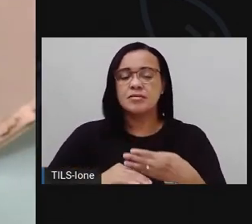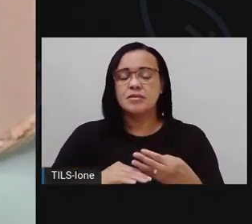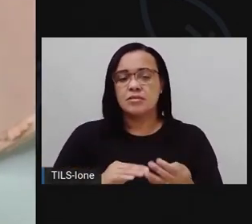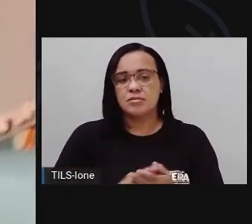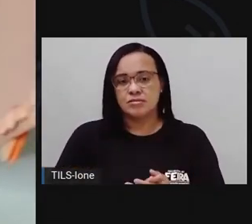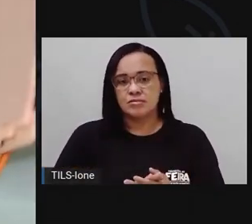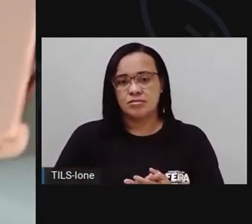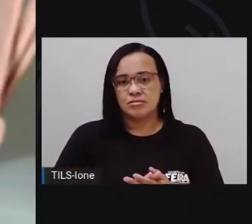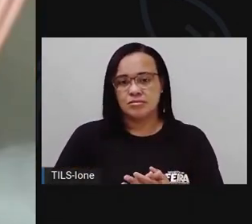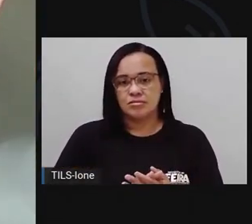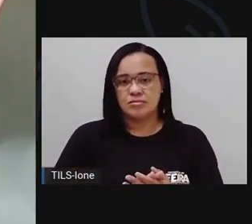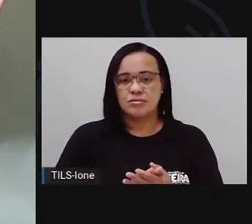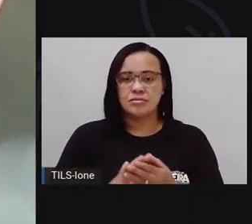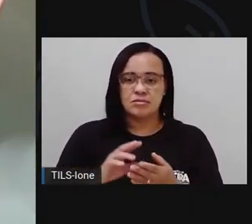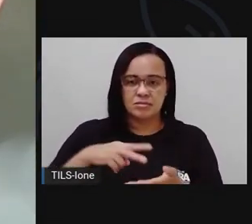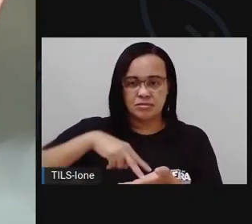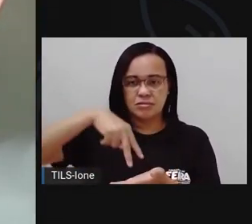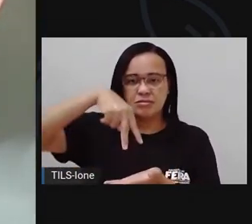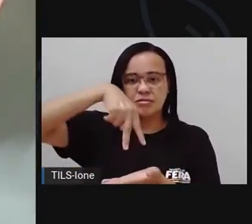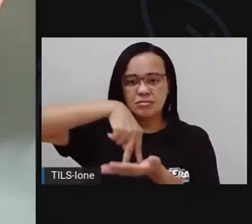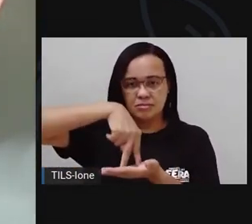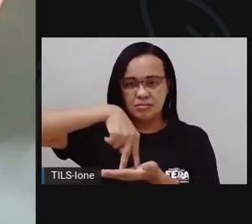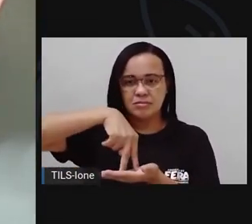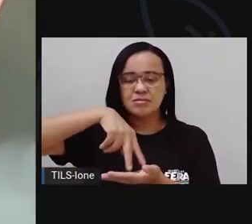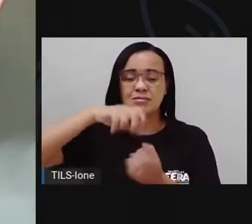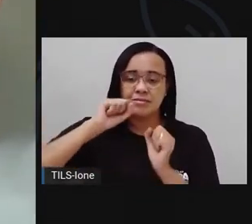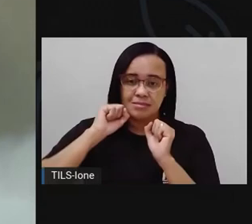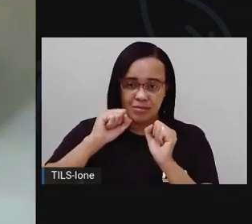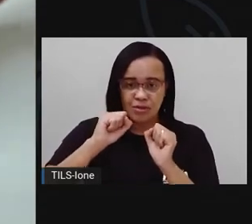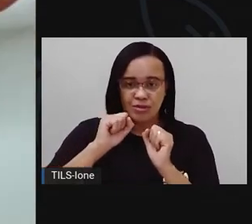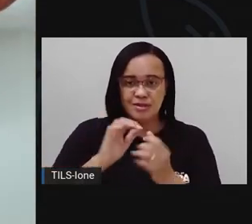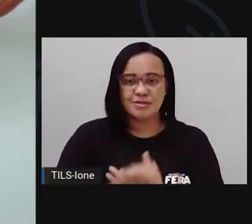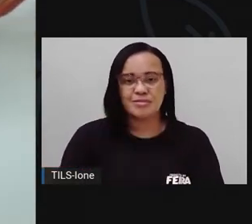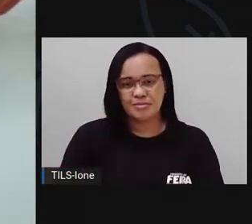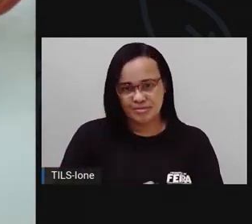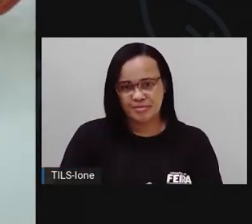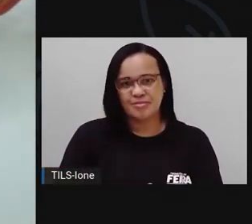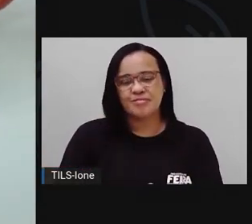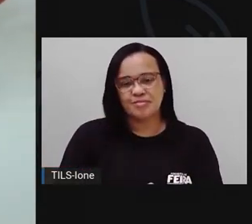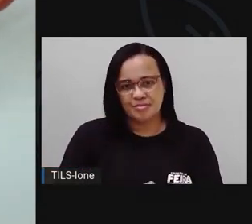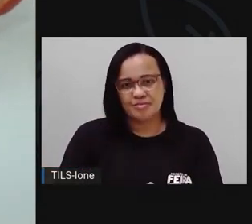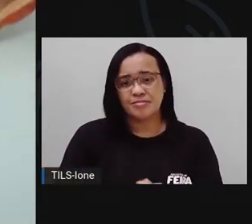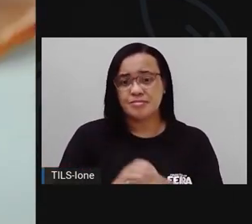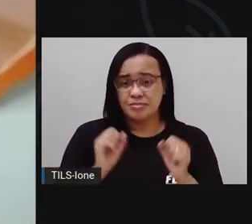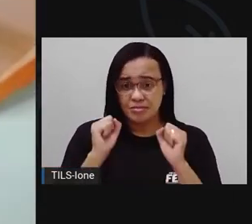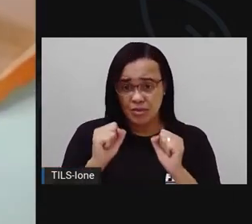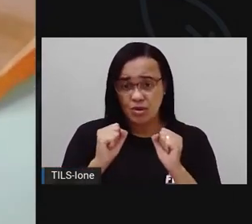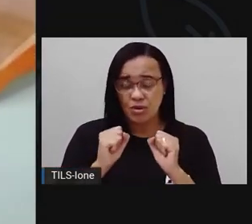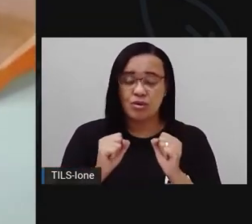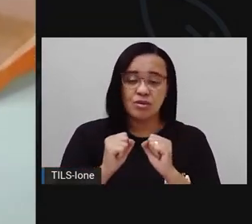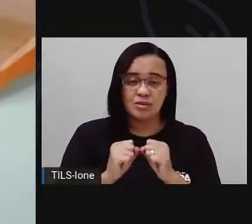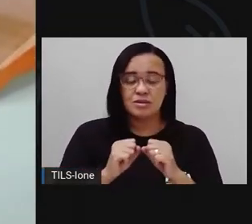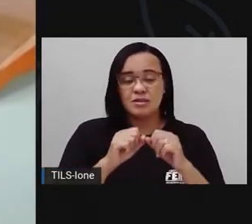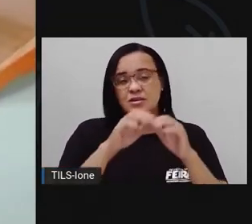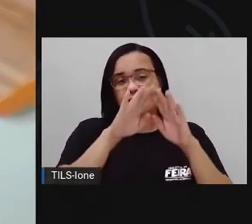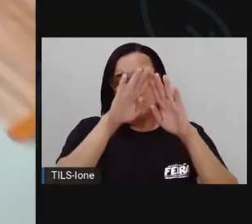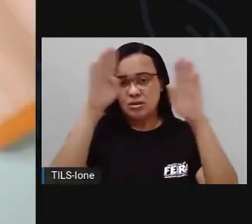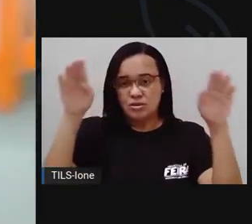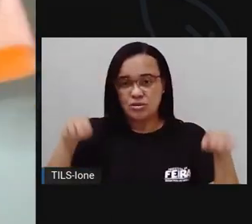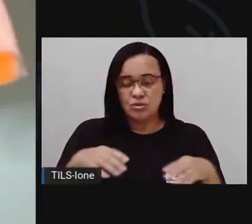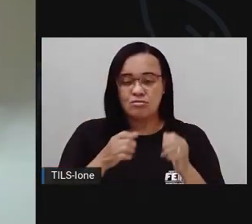ó, que aí ele fica em pé, ó, fica paradinho, ninguém segura ele, certo? Você pode colocar na estante, na